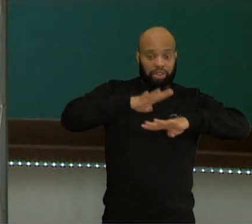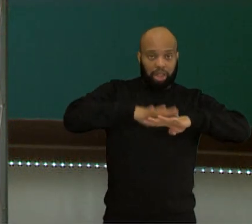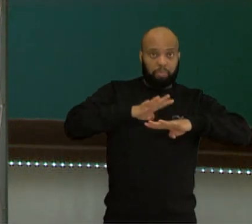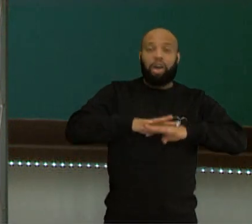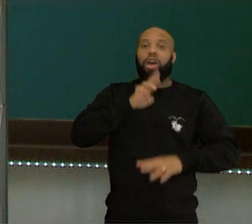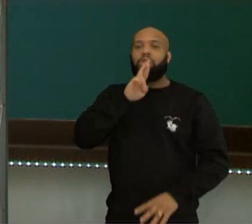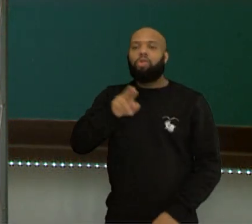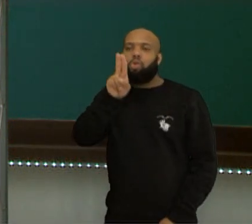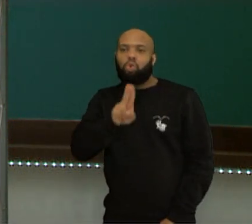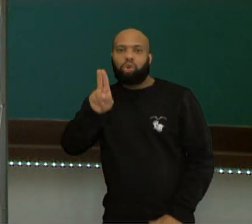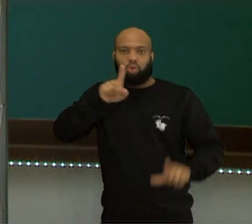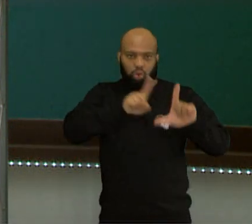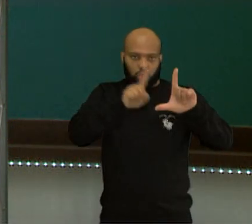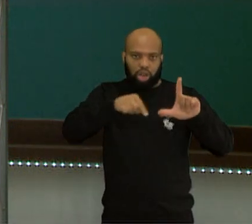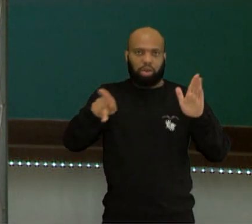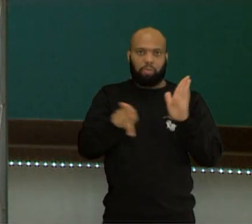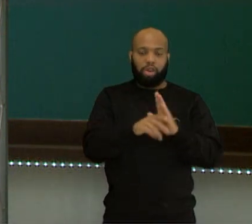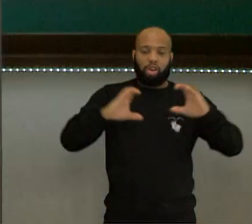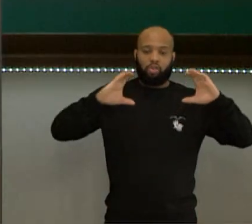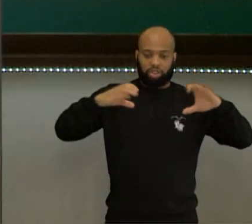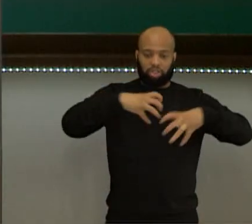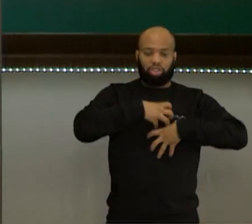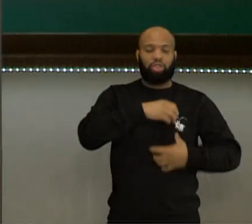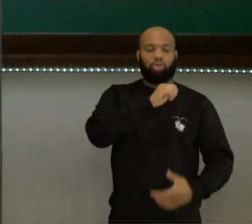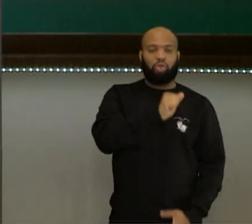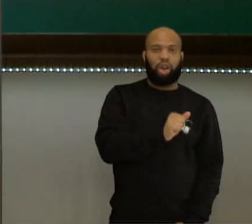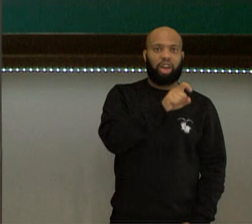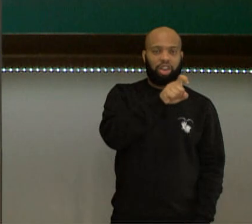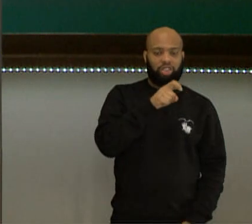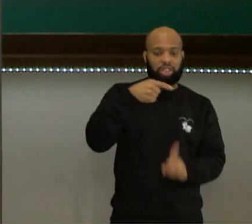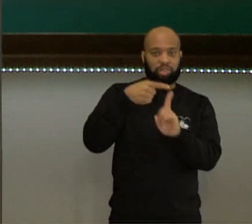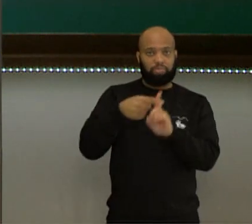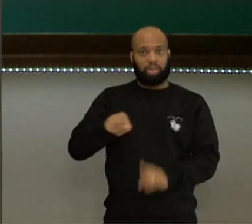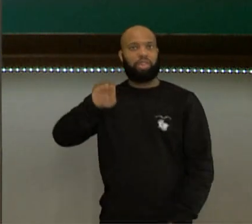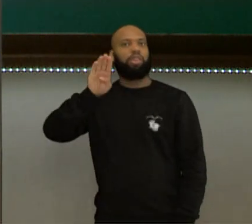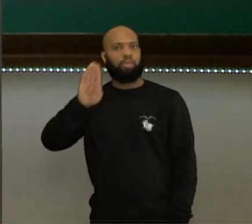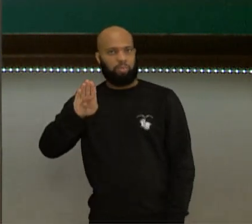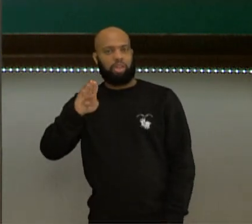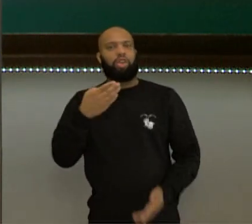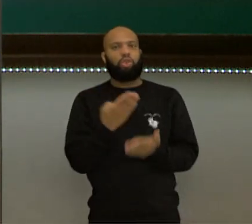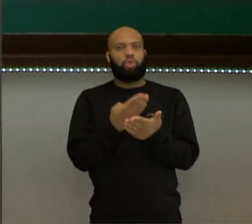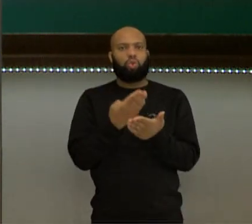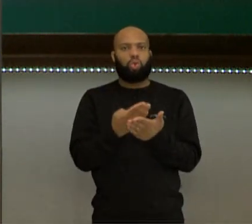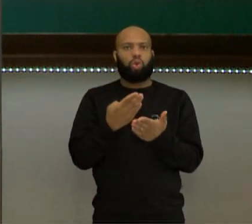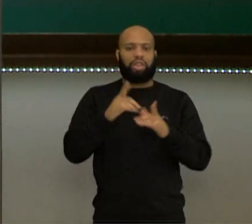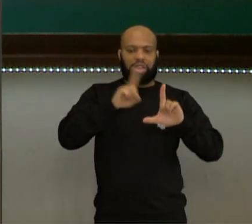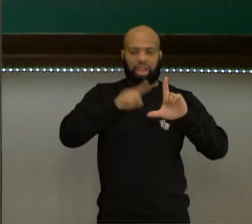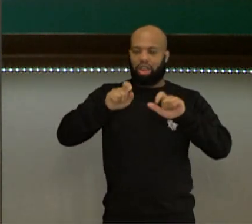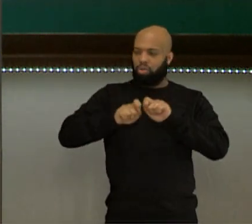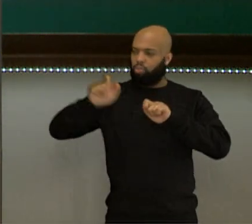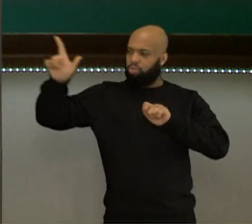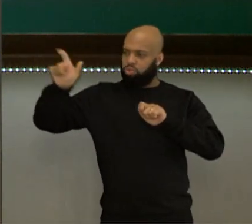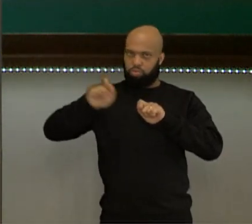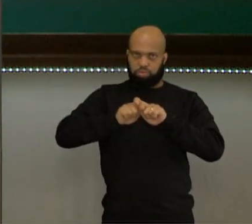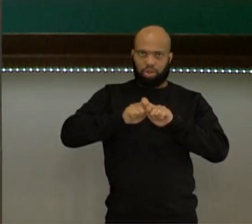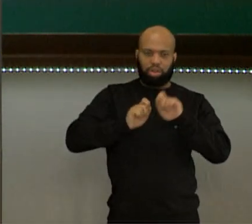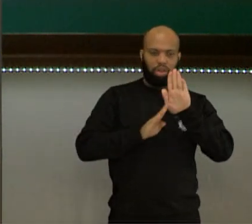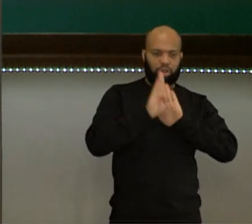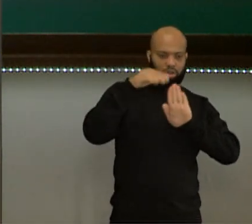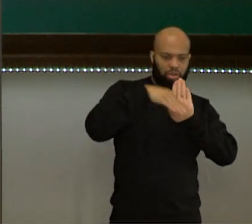como é que fica o gráfico dessa função, para vocês observarem que ela é crescente, né? Ela vai crescendo conforme vai aumentando, né? Quanto